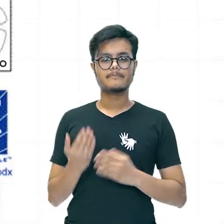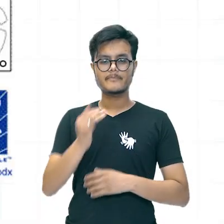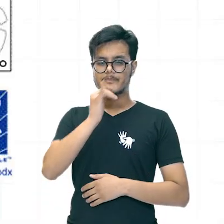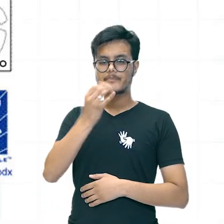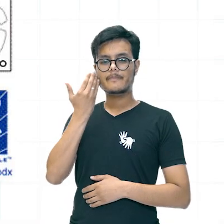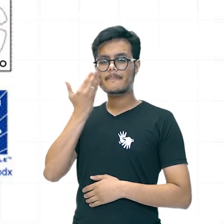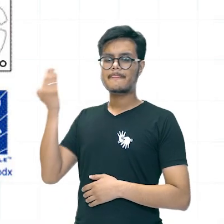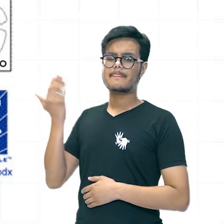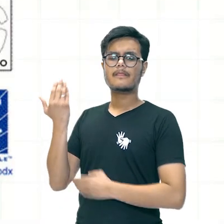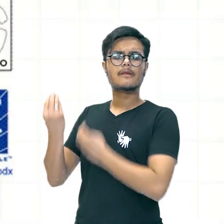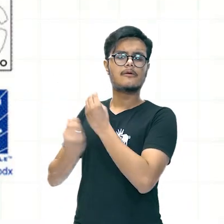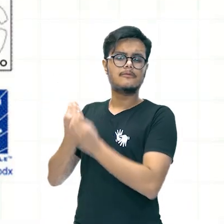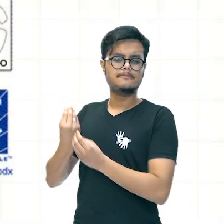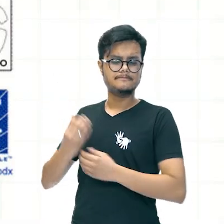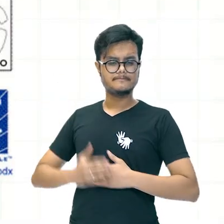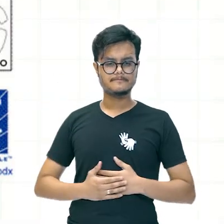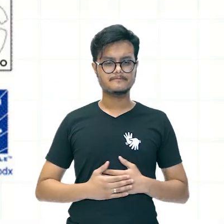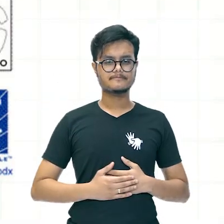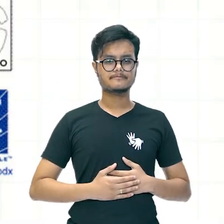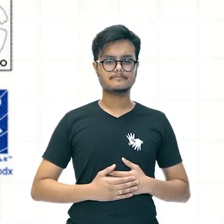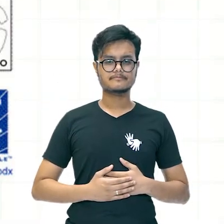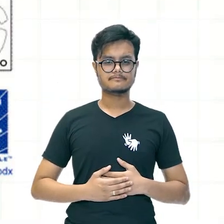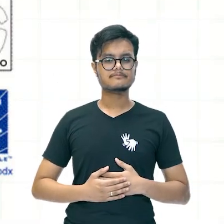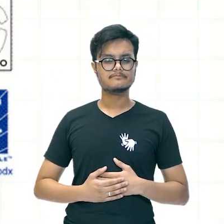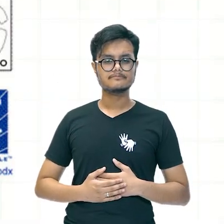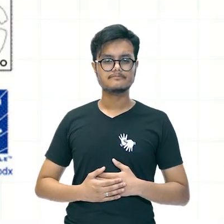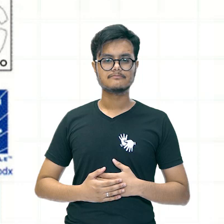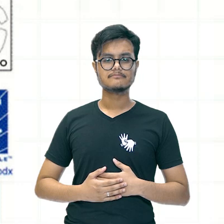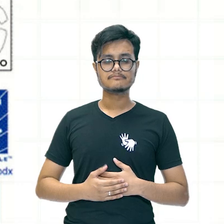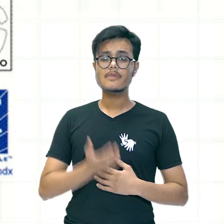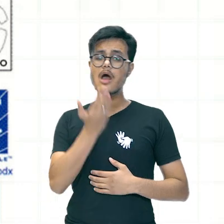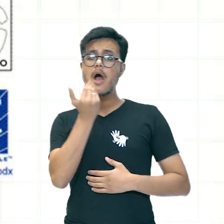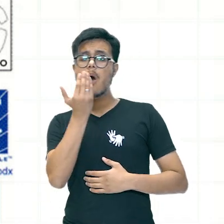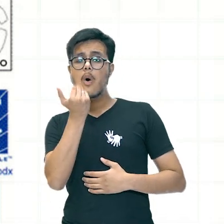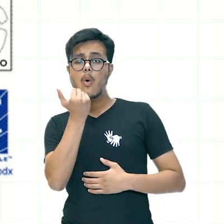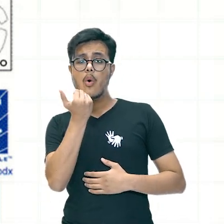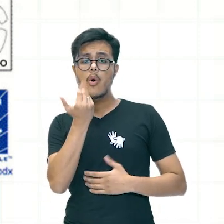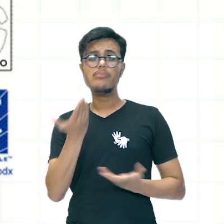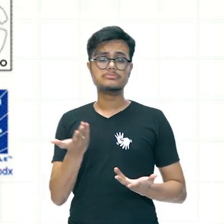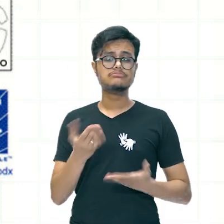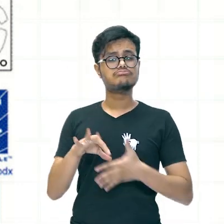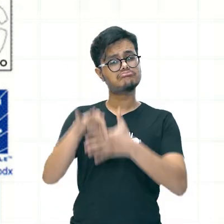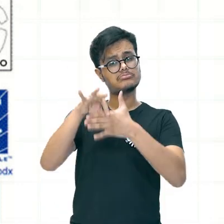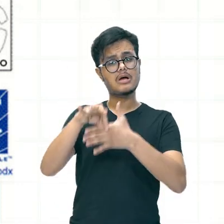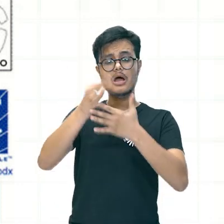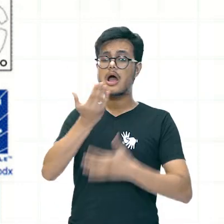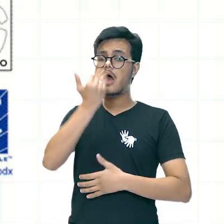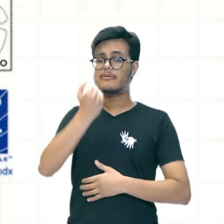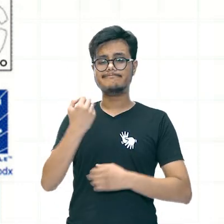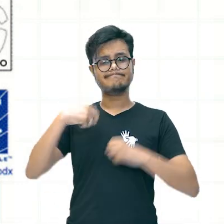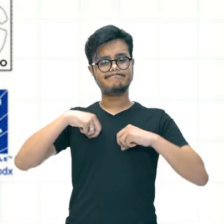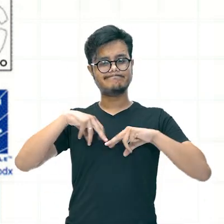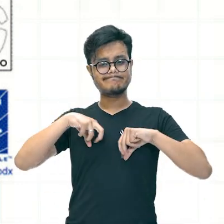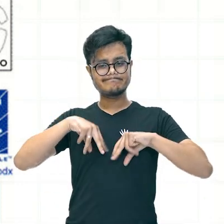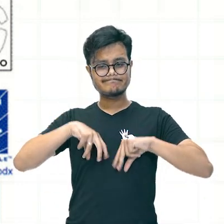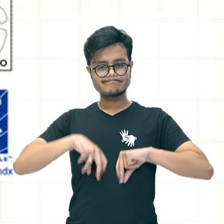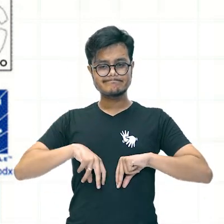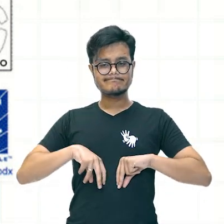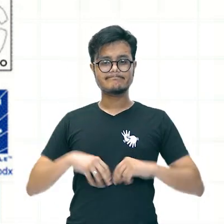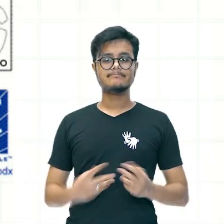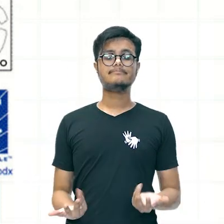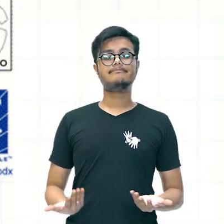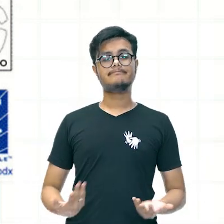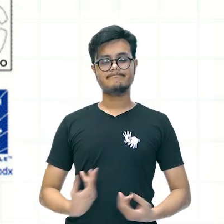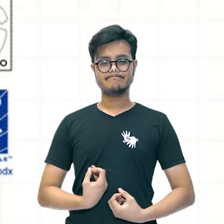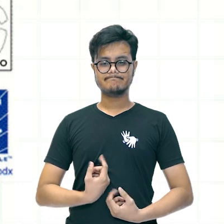esquema como que tudo acontece, né? A pessoa aí, ela pode ingerir essa alimentação contaminada. Mas o que